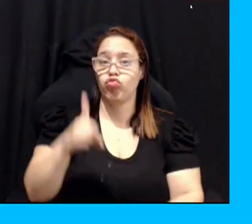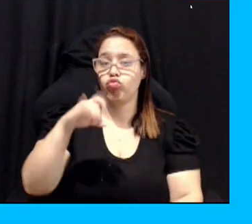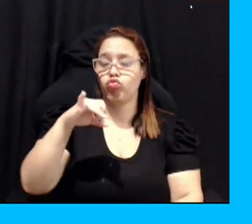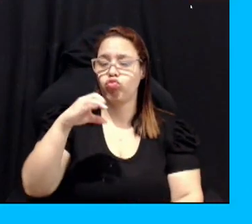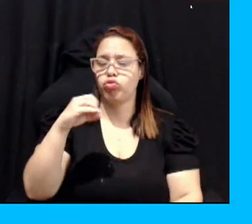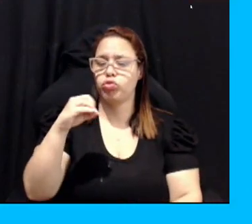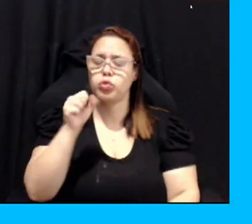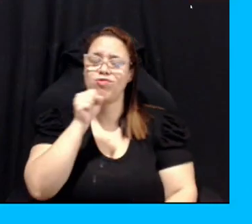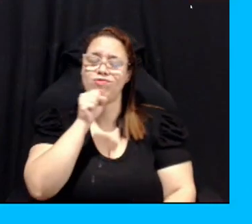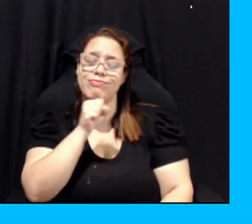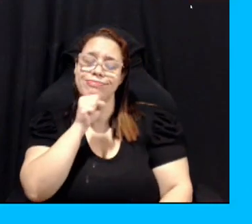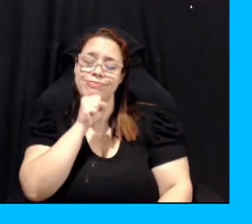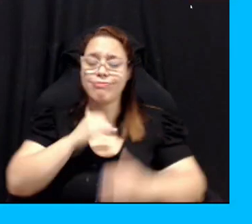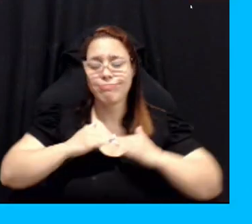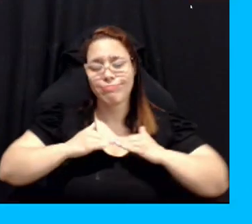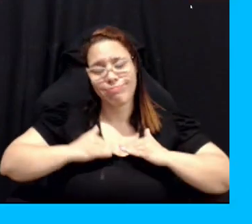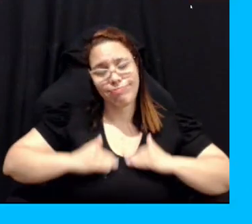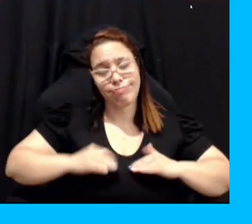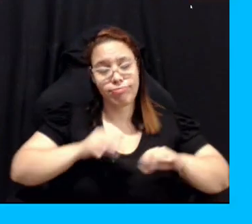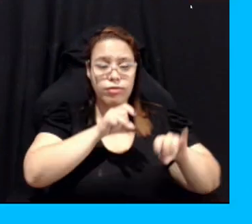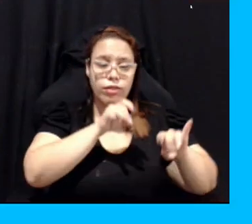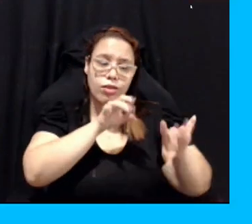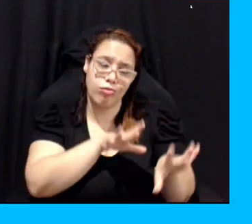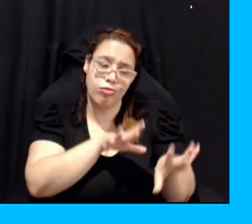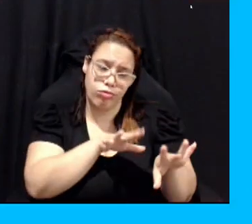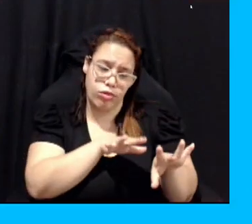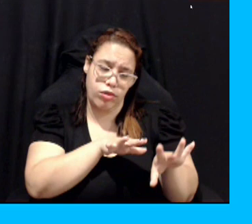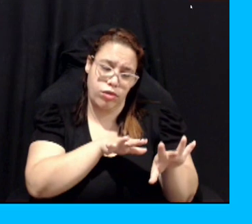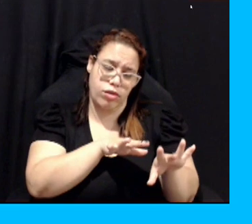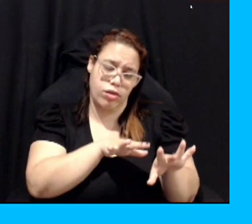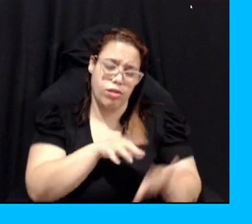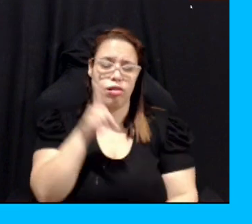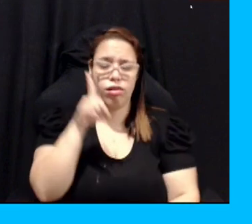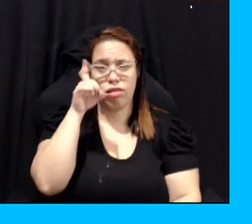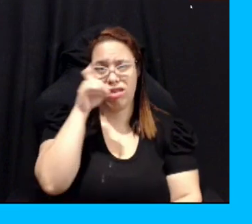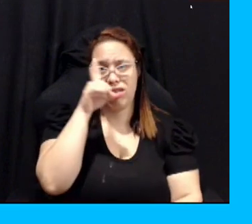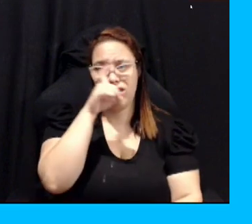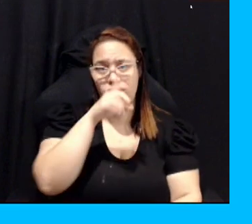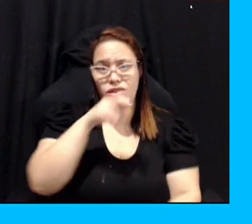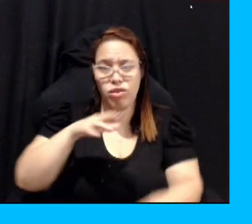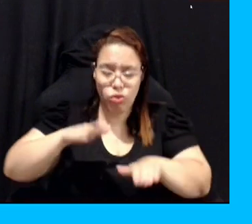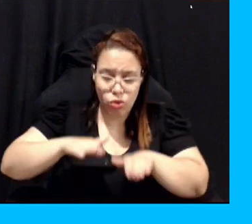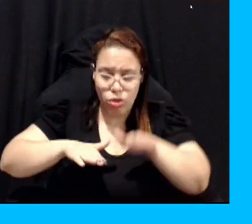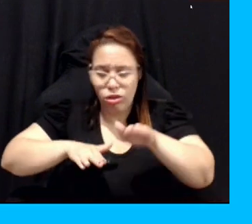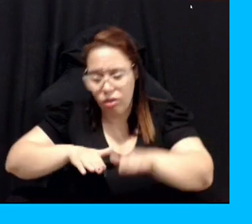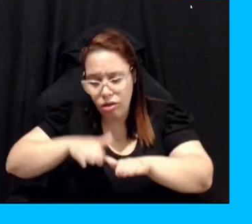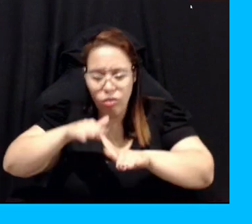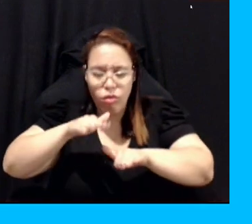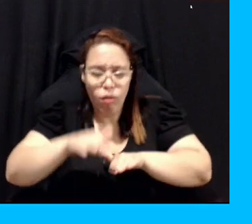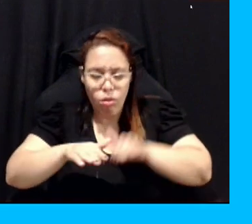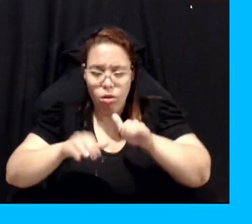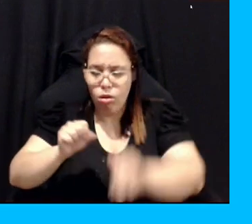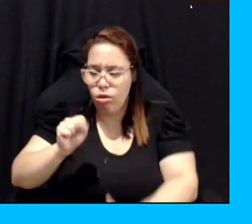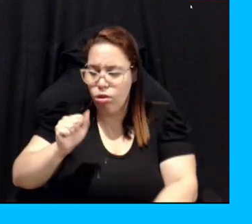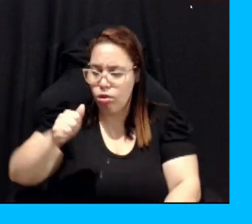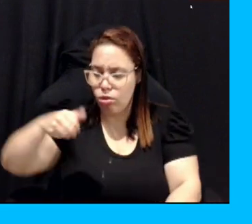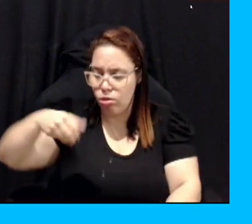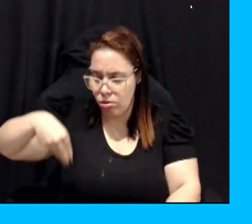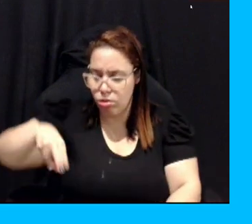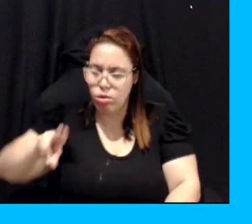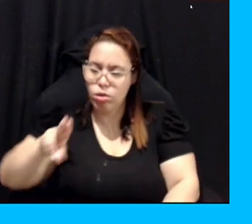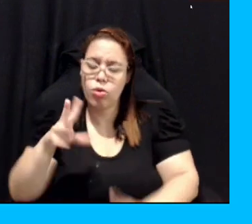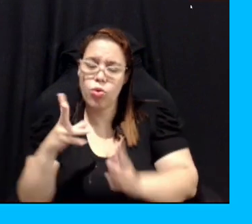tranquilo que foi abandonado com muita dificuldade de locomoção. O SAMU Animal fez seu resgate no